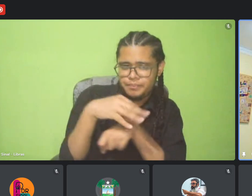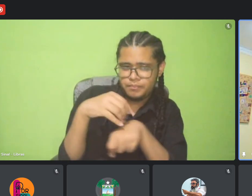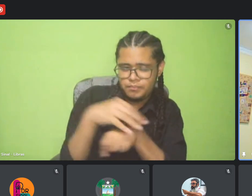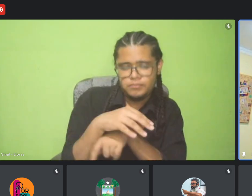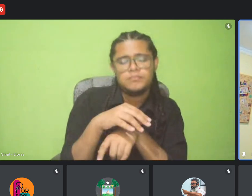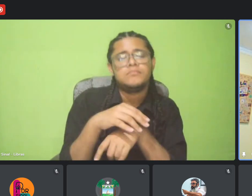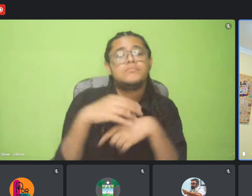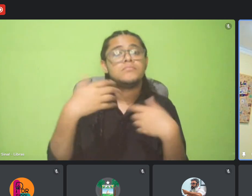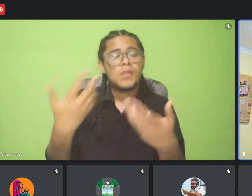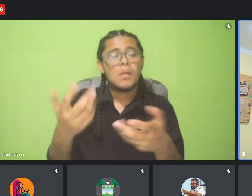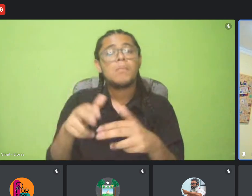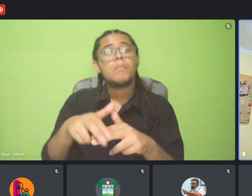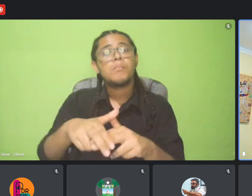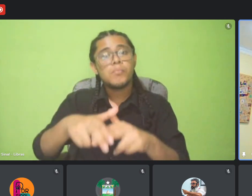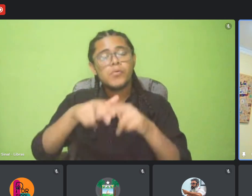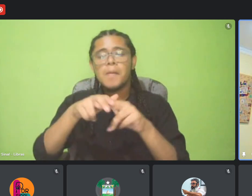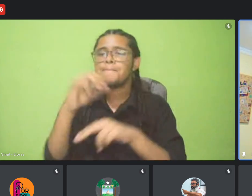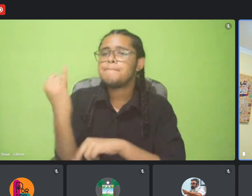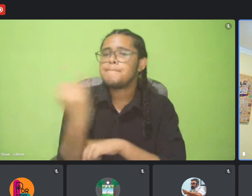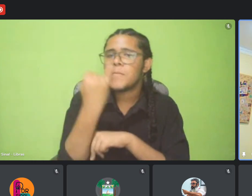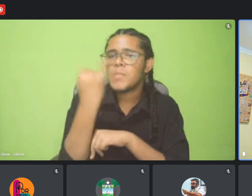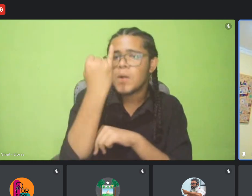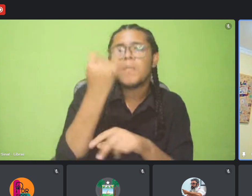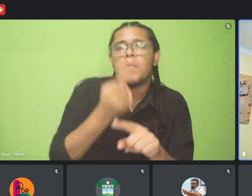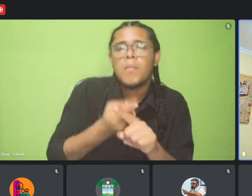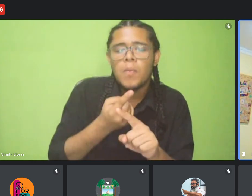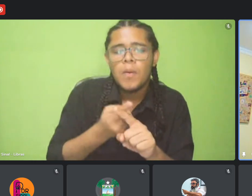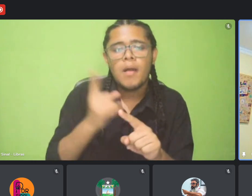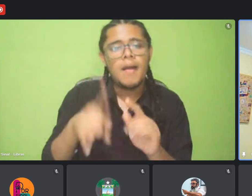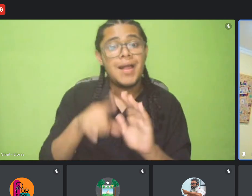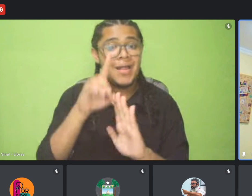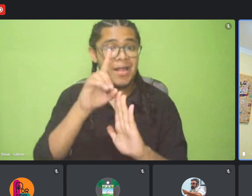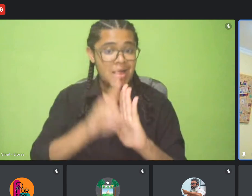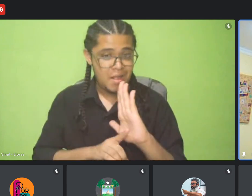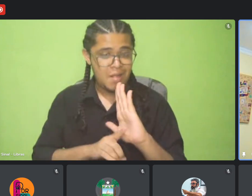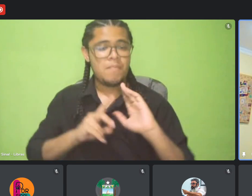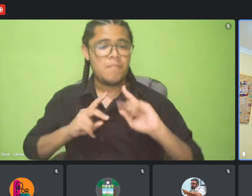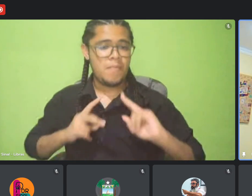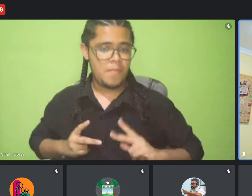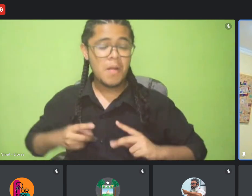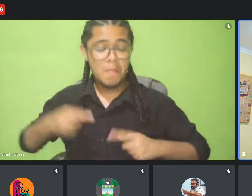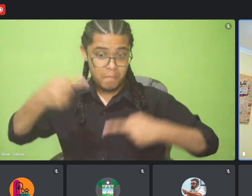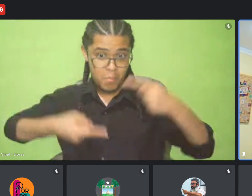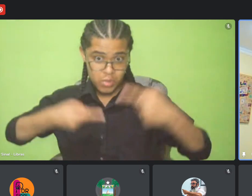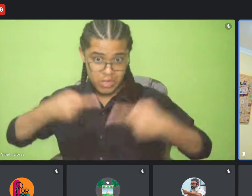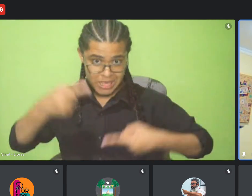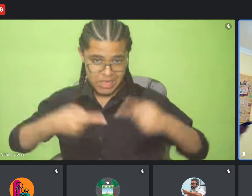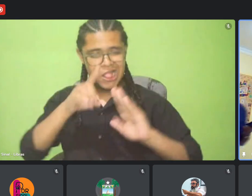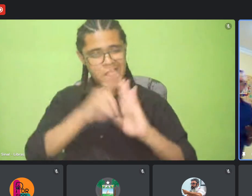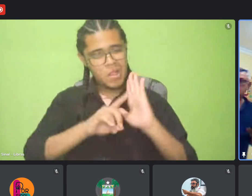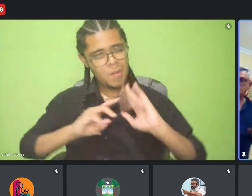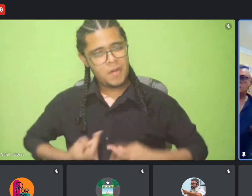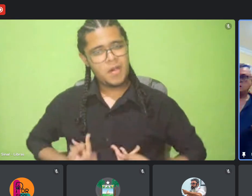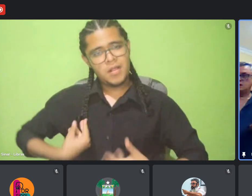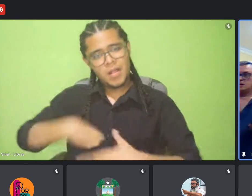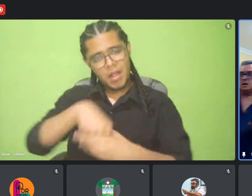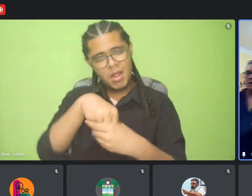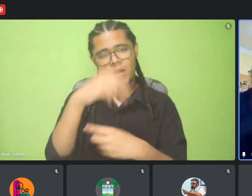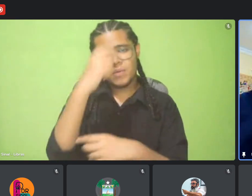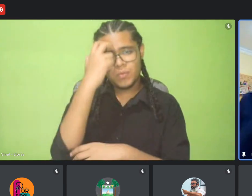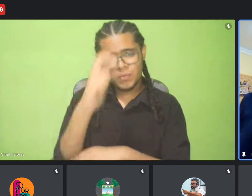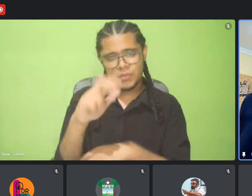porquê da política de direitos humanos na cultura e quais são os projetos que se encaixam. Então,